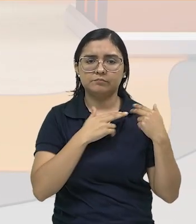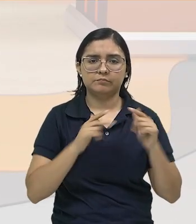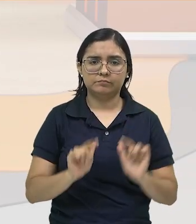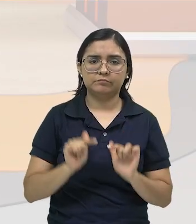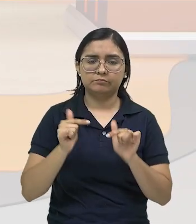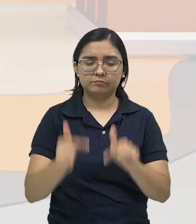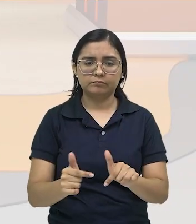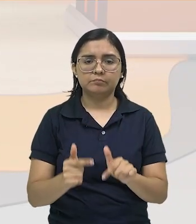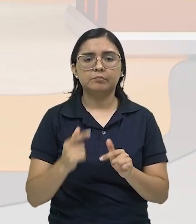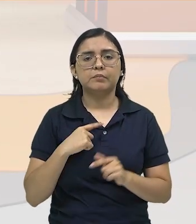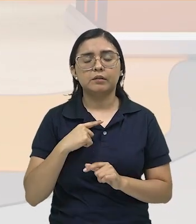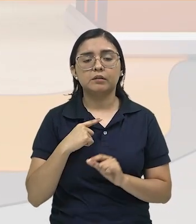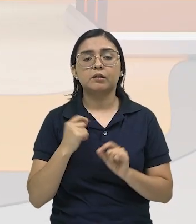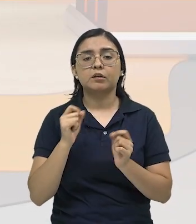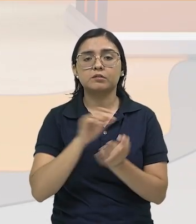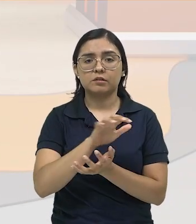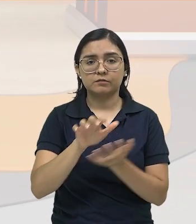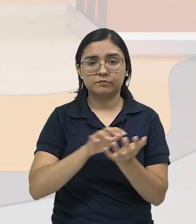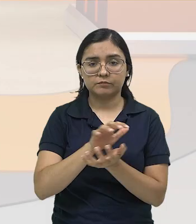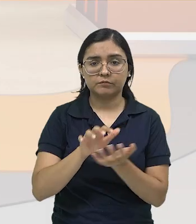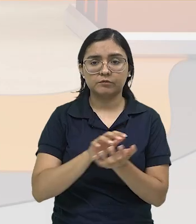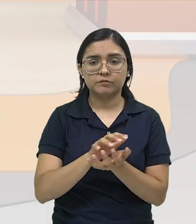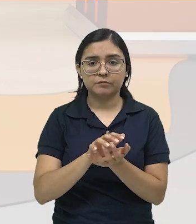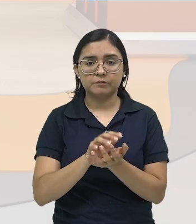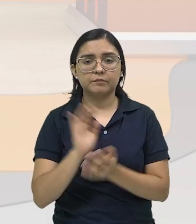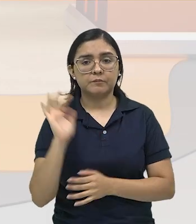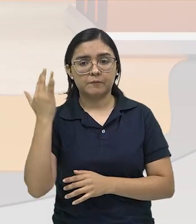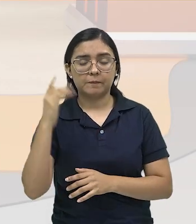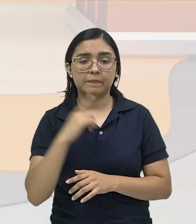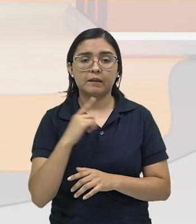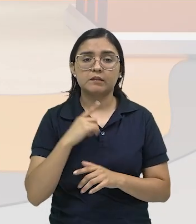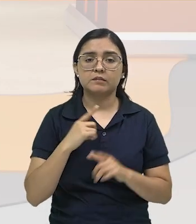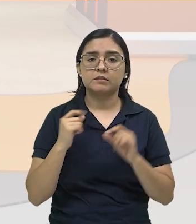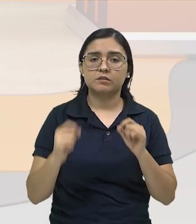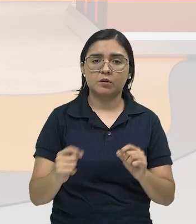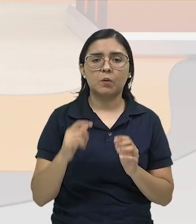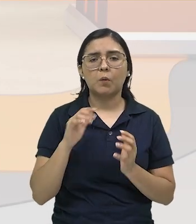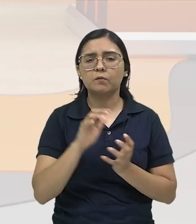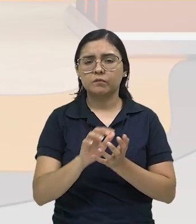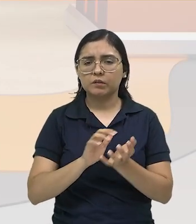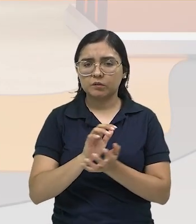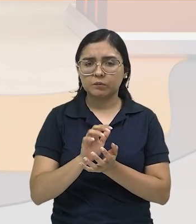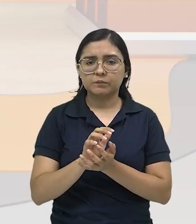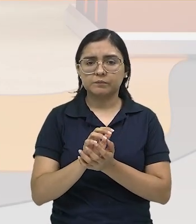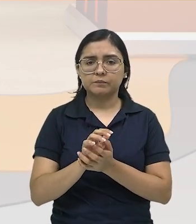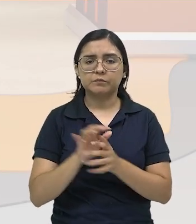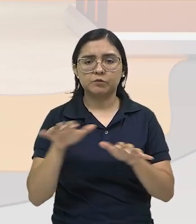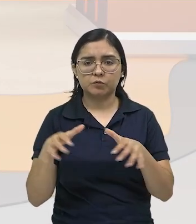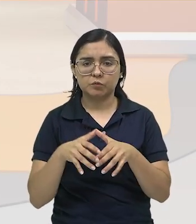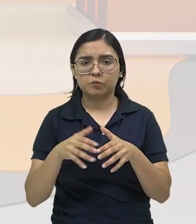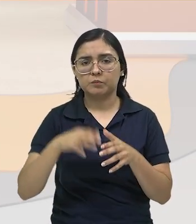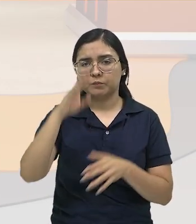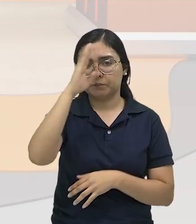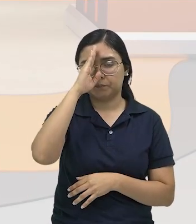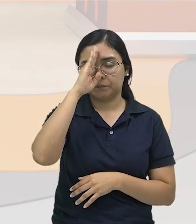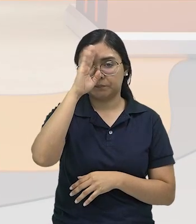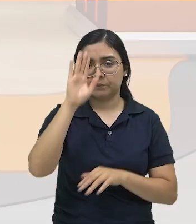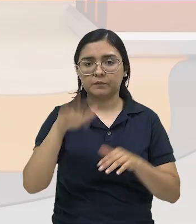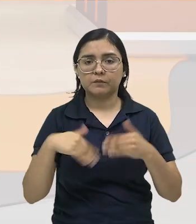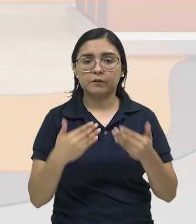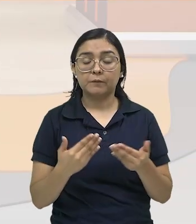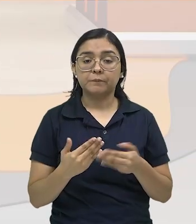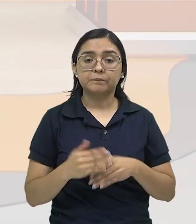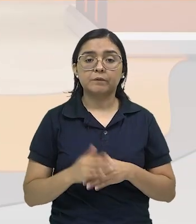essa revolução acontecesse, que a partir de um conflito entre militares, o negócio de fato vai começar a andar.